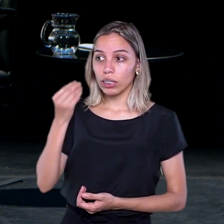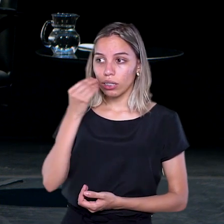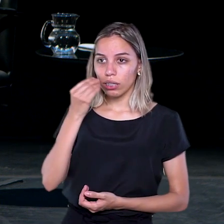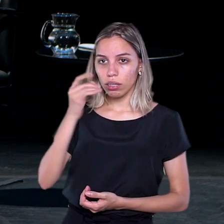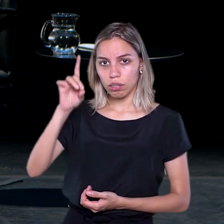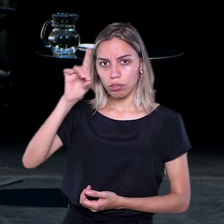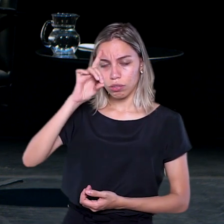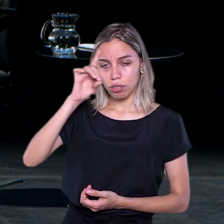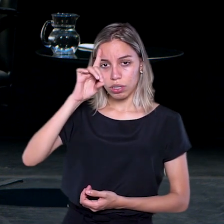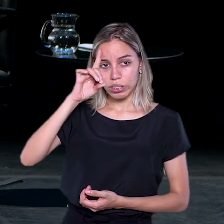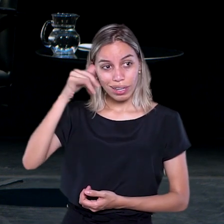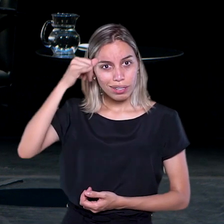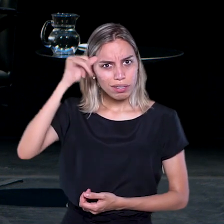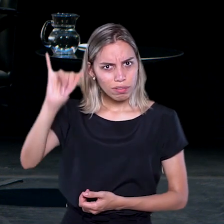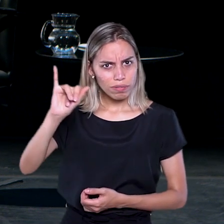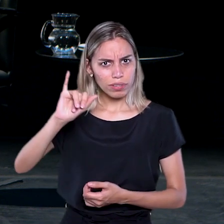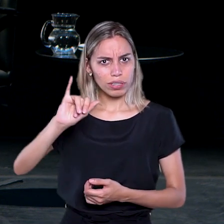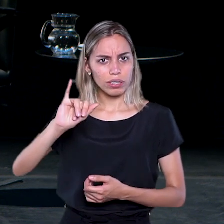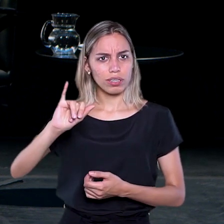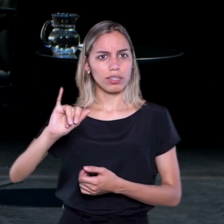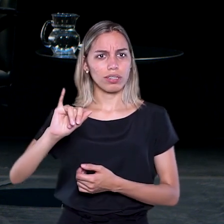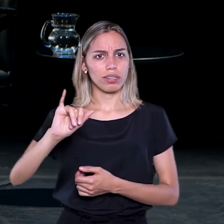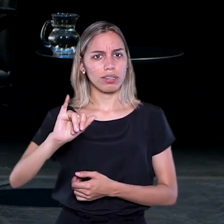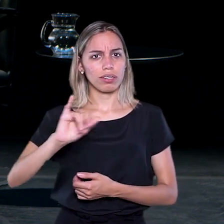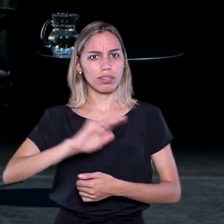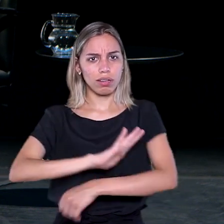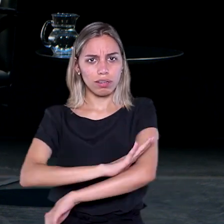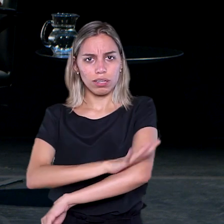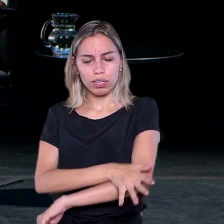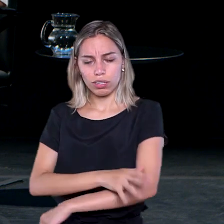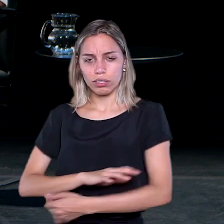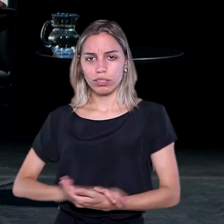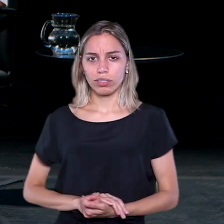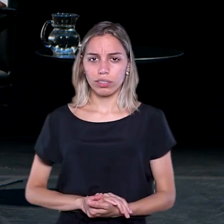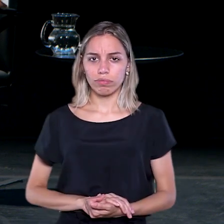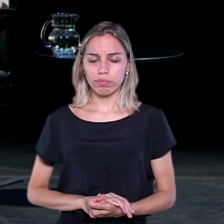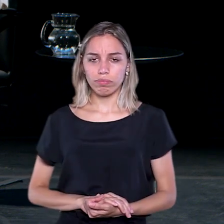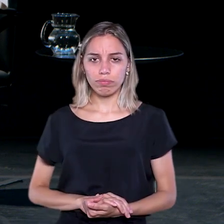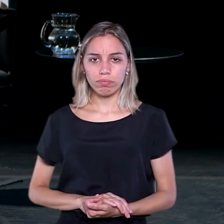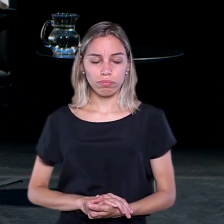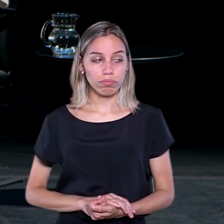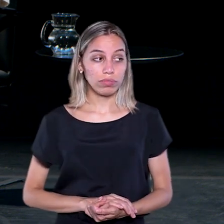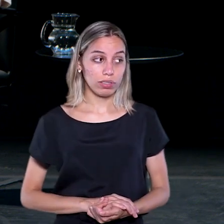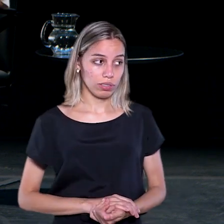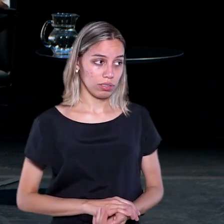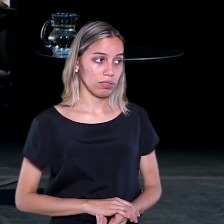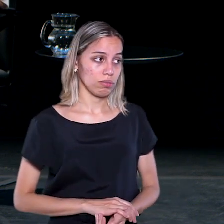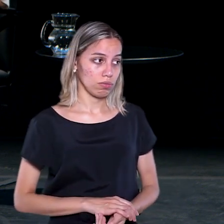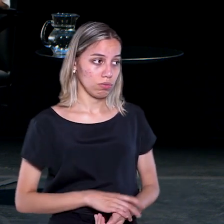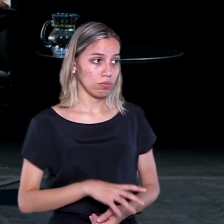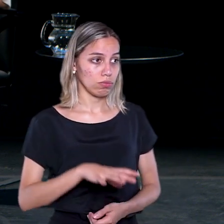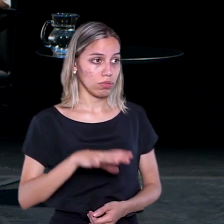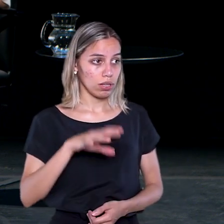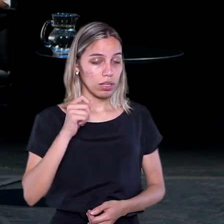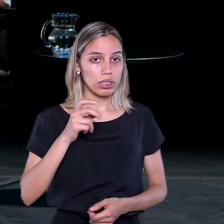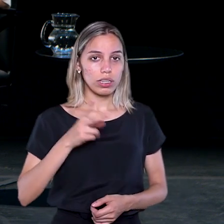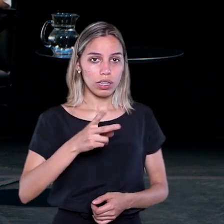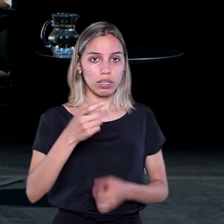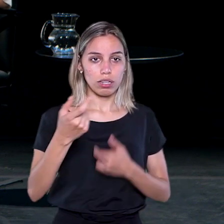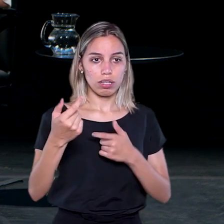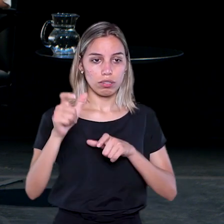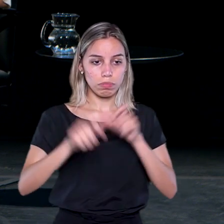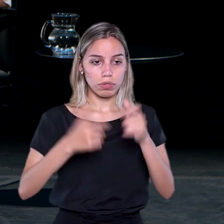diariamente o antirracismo. Vamos lá. Muitos amigos. Eu queria que você falasse. Adoro essa pergunta, porque eu ouço muito essa pergunta de pessoas brancas